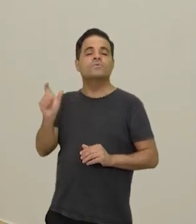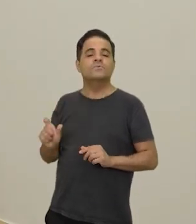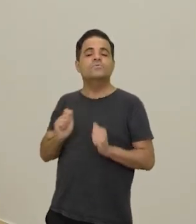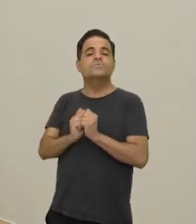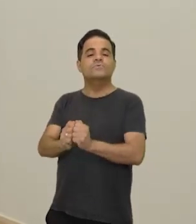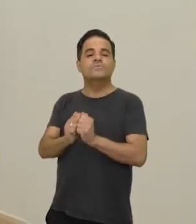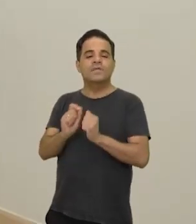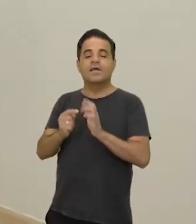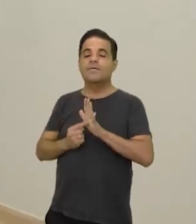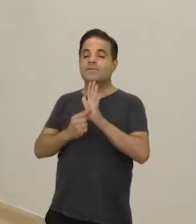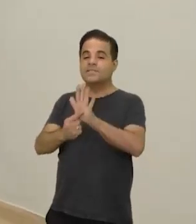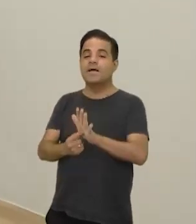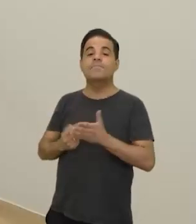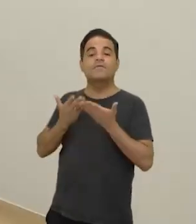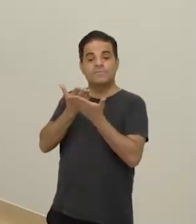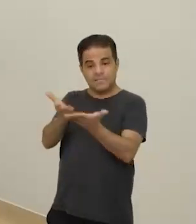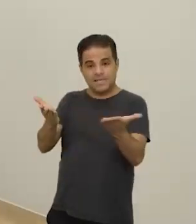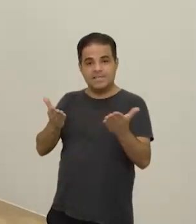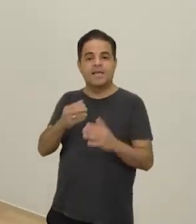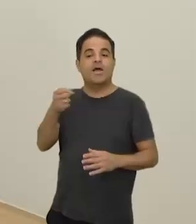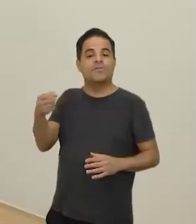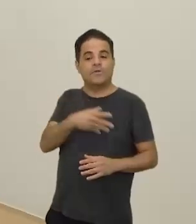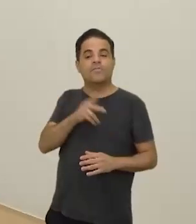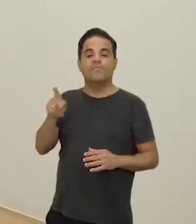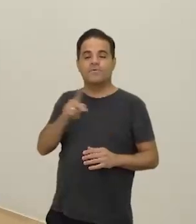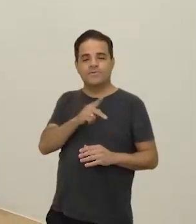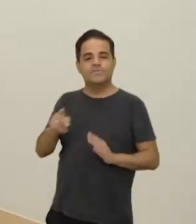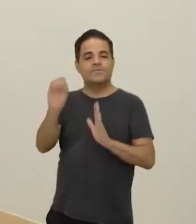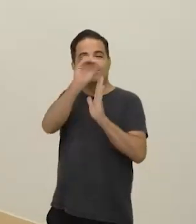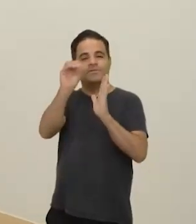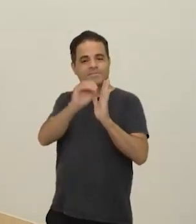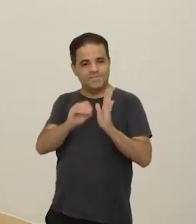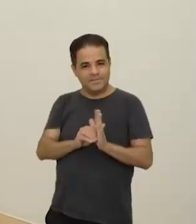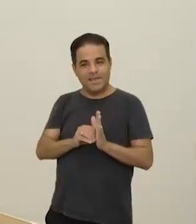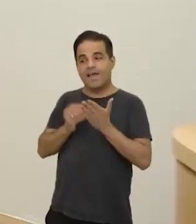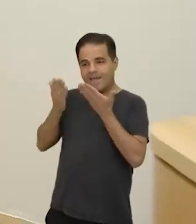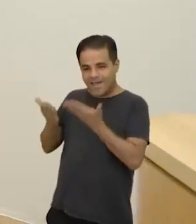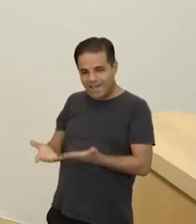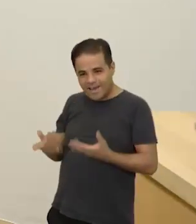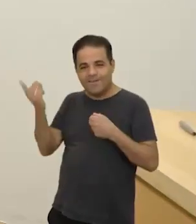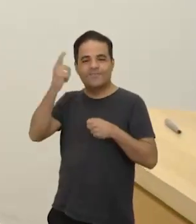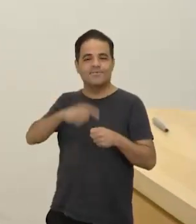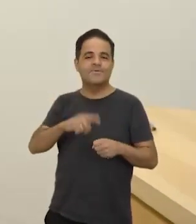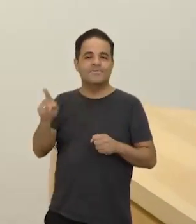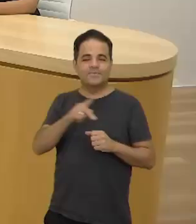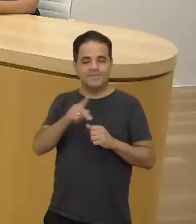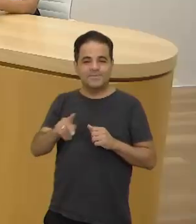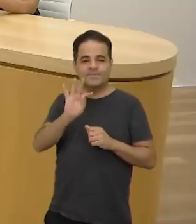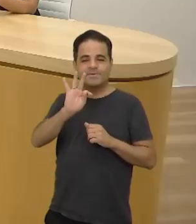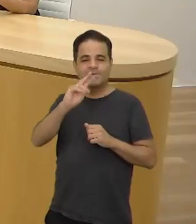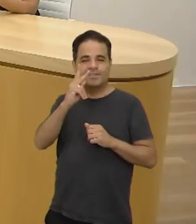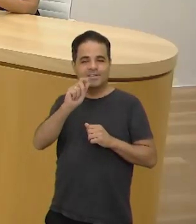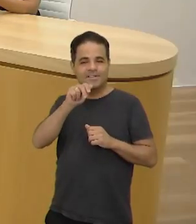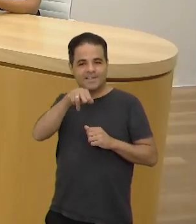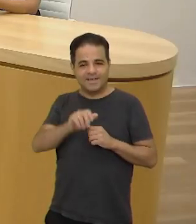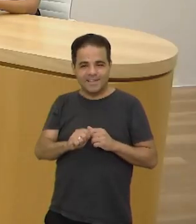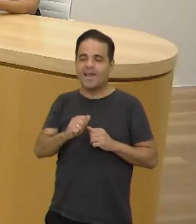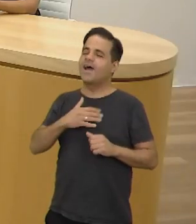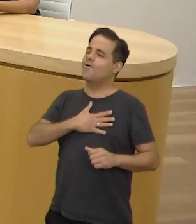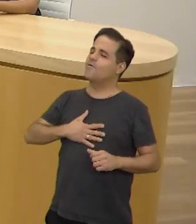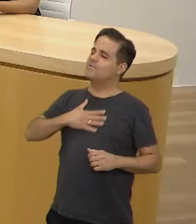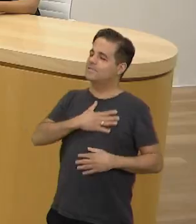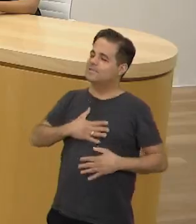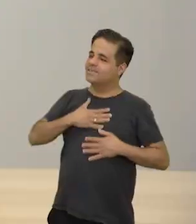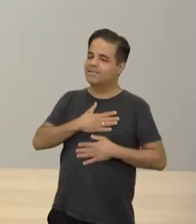quero, apresentar para vocês a nova professora do Centro de Mídias. Ela voltou. Professora Tayana, tudo bem? Nova, eu gostei do nova,